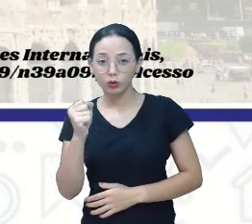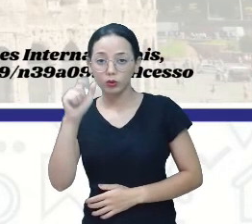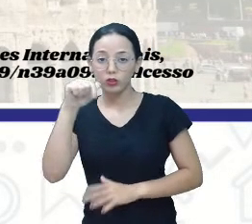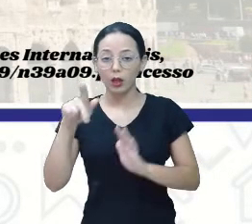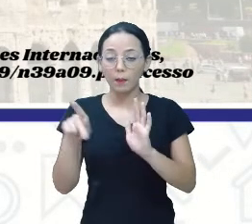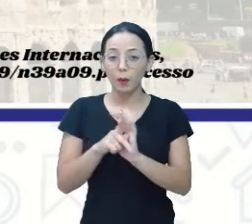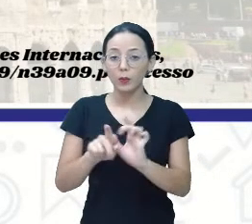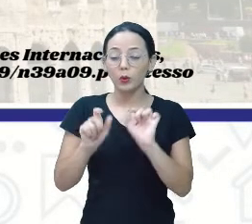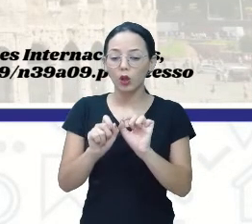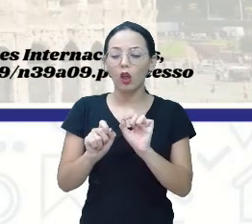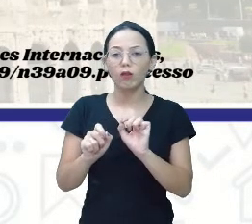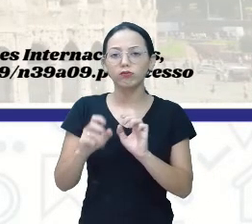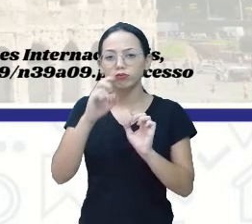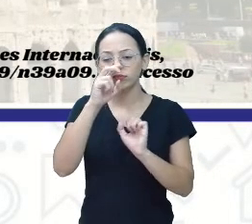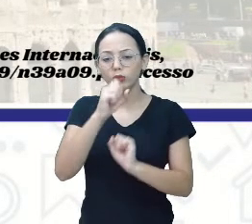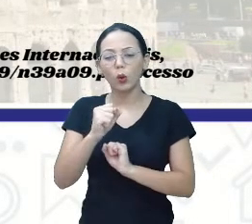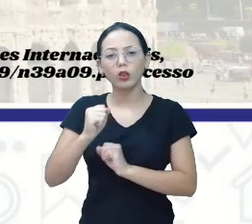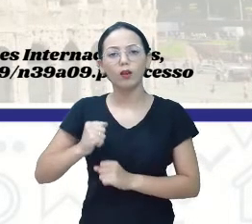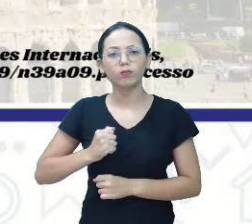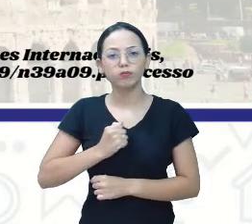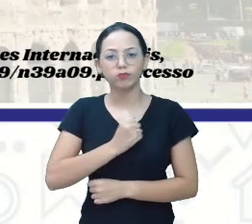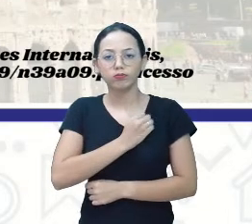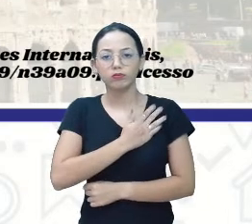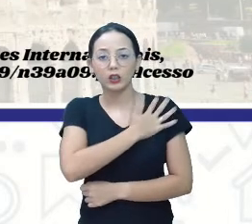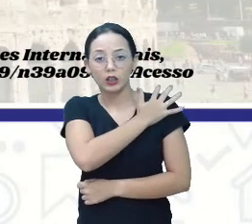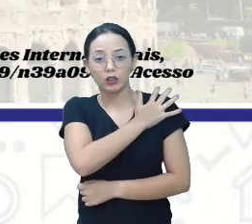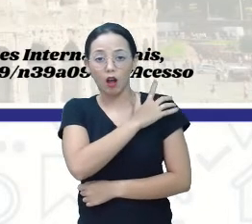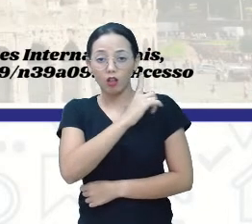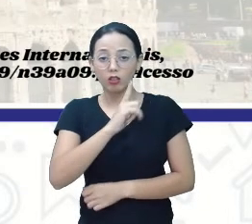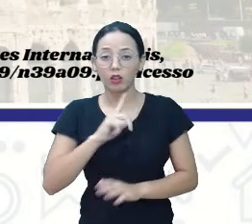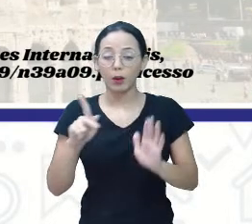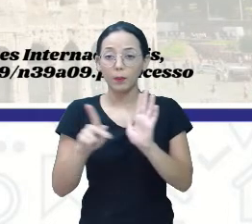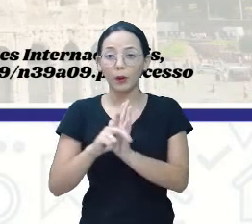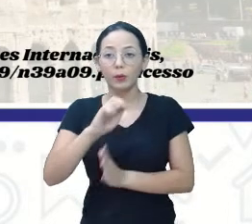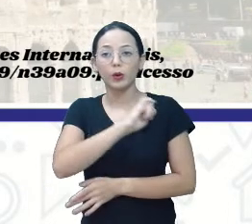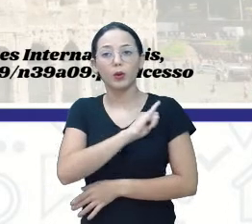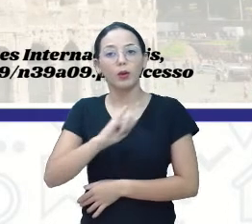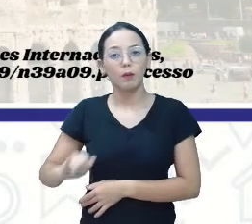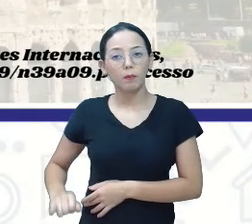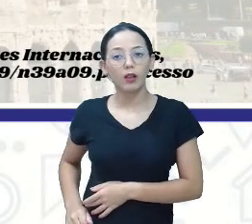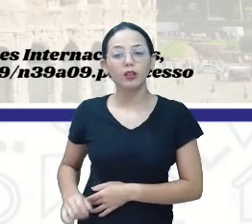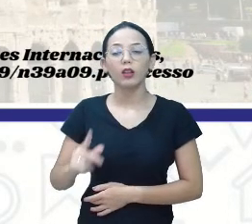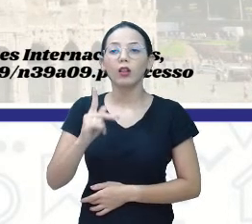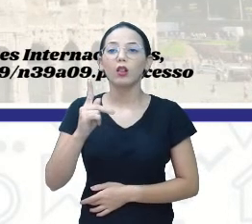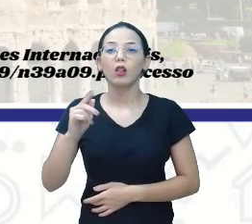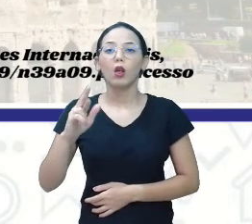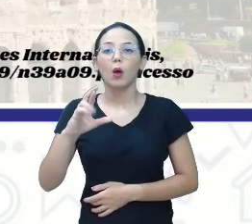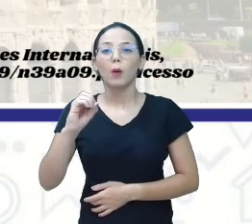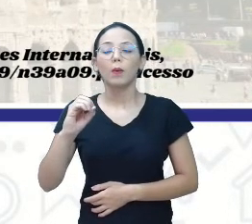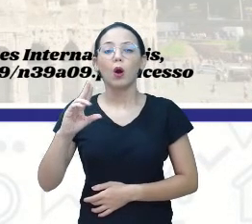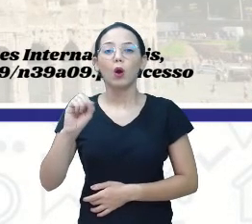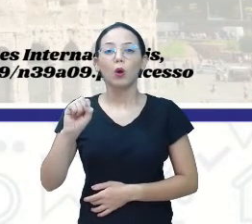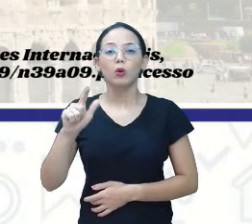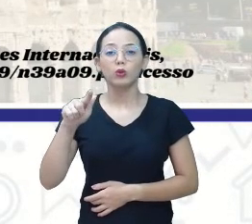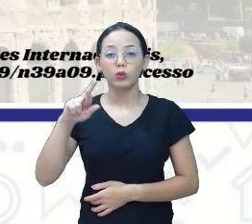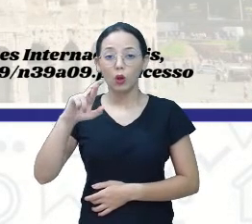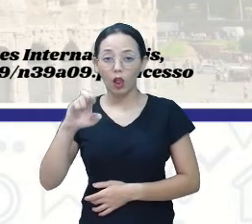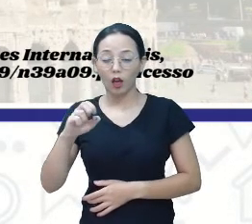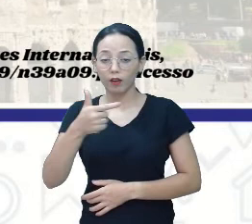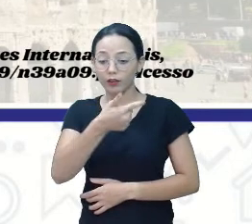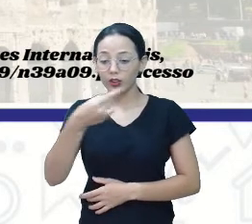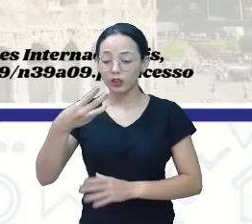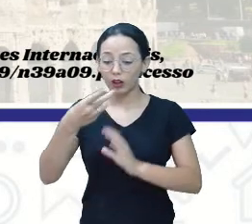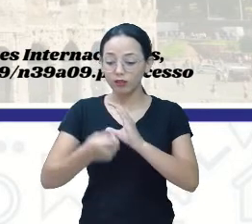e militar. Detinham o chamado Império Proconsulare. Em 23 a.C.,